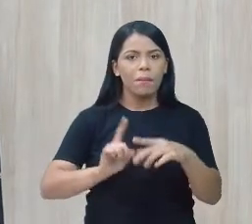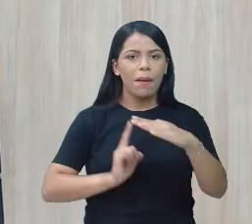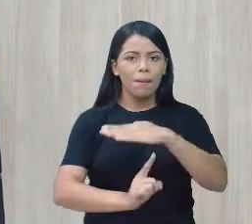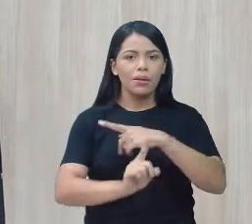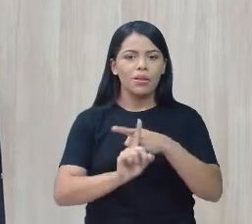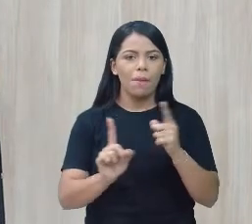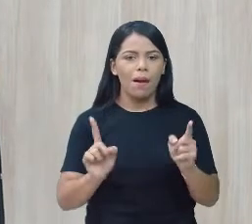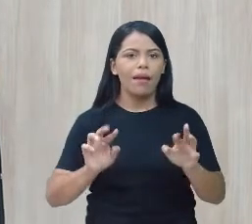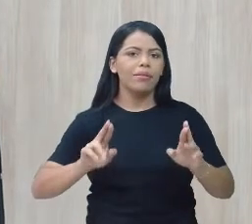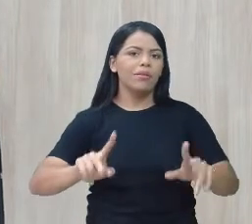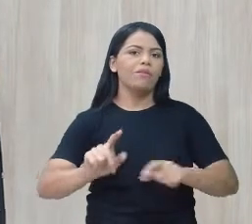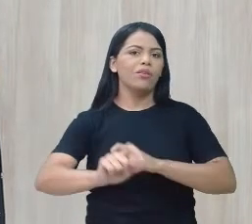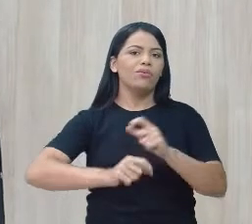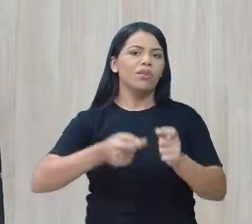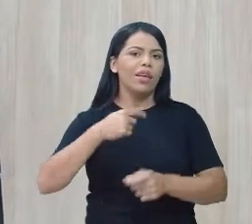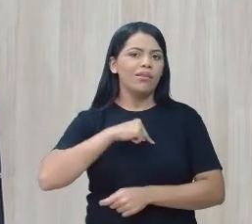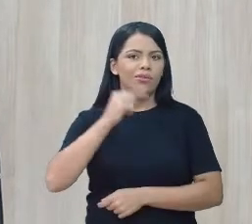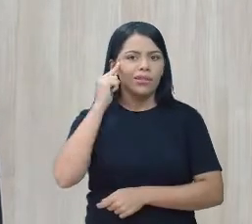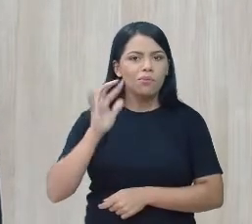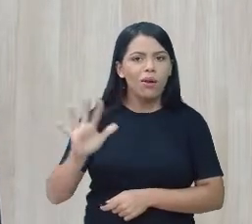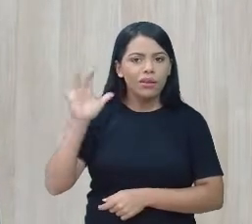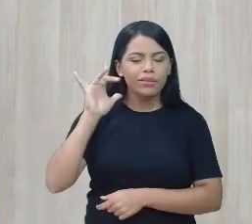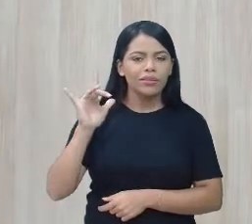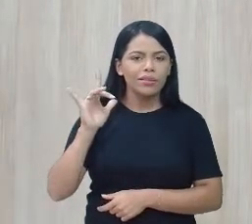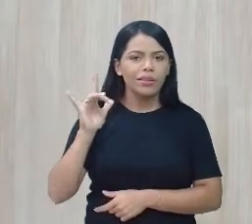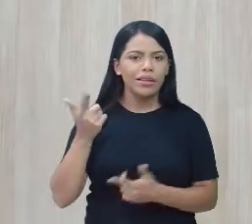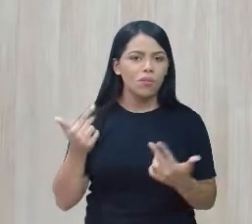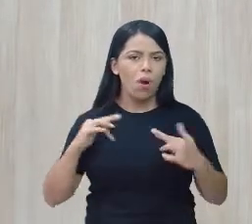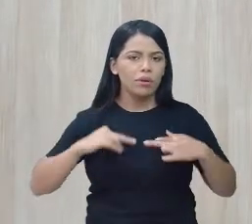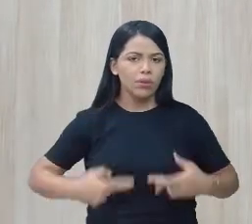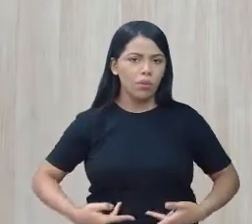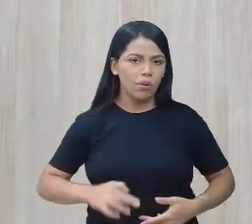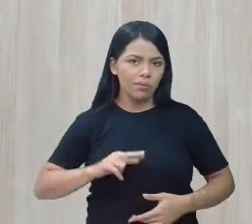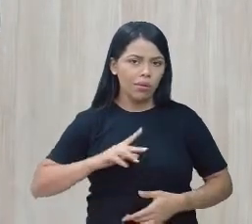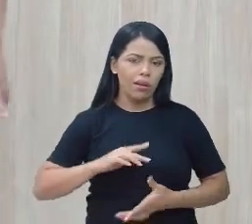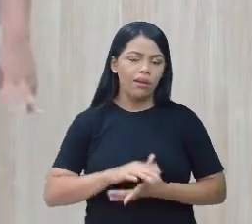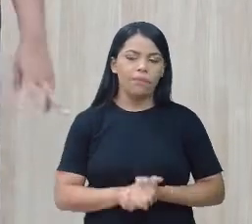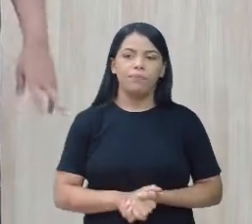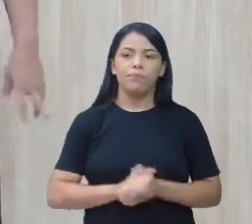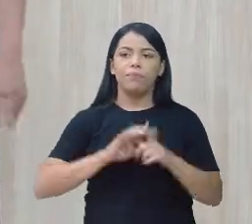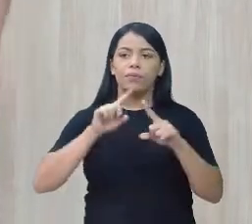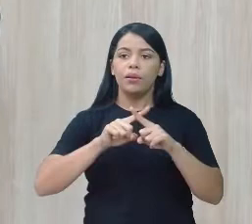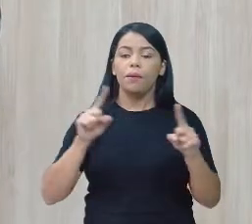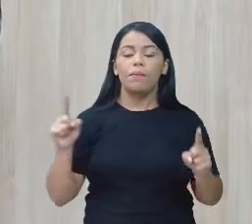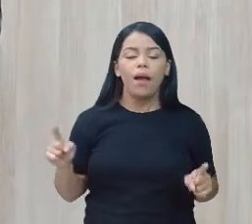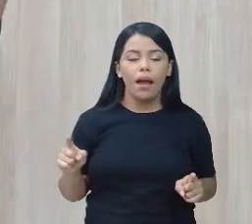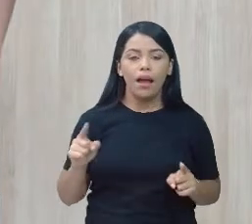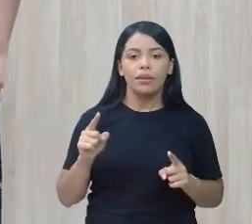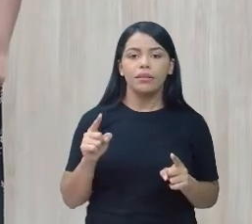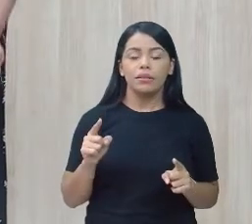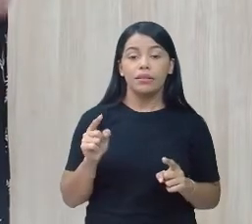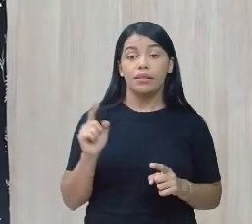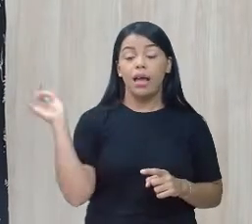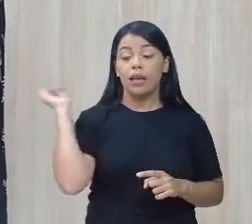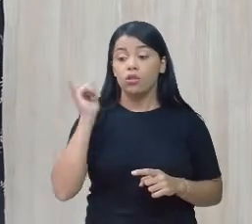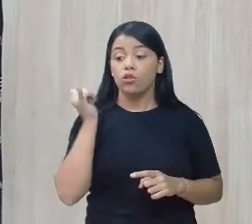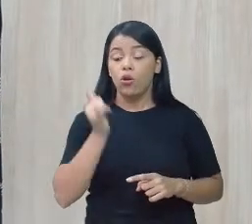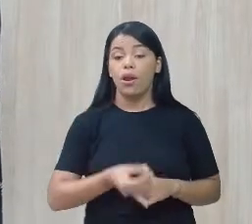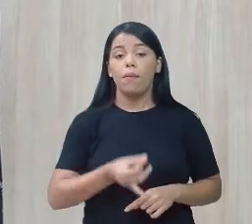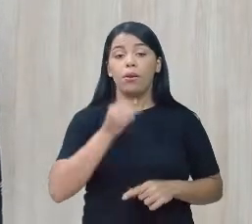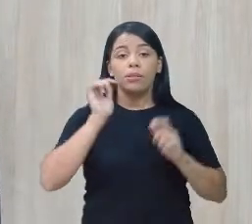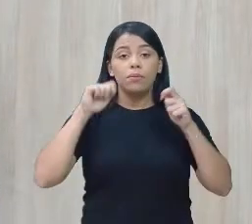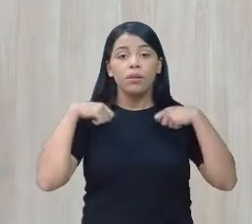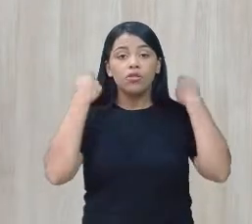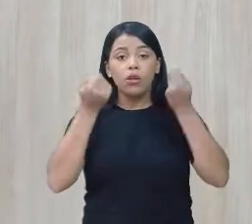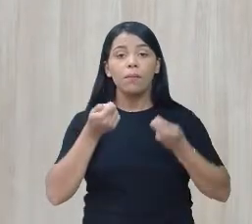que diferentes do que a gente imagina como seres humanos, né? Já na história da Chapeuzinho Vermelho, por exemplo, o lobo, que